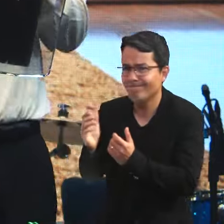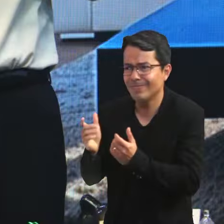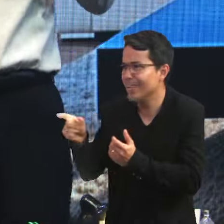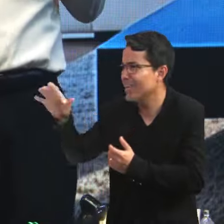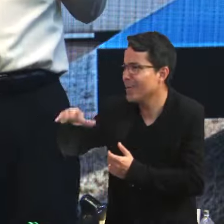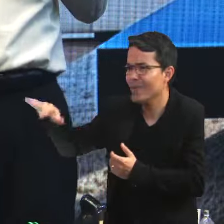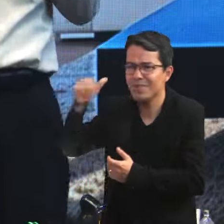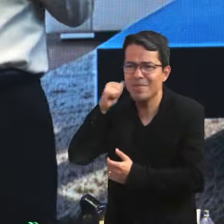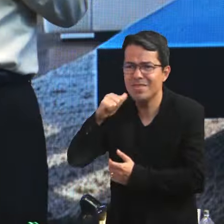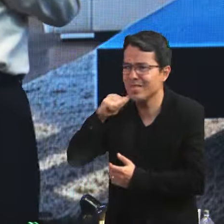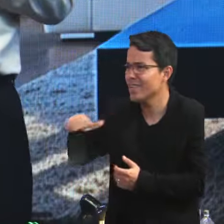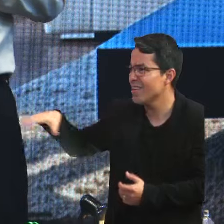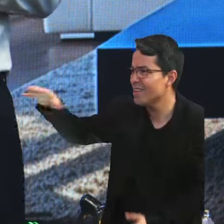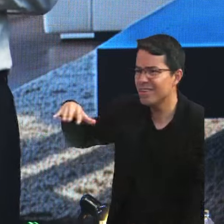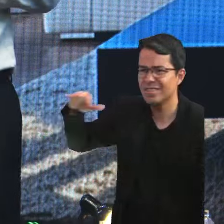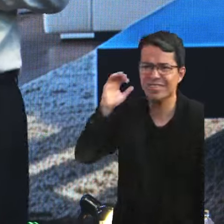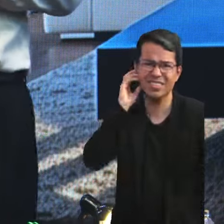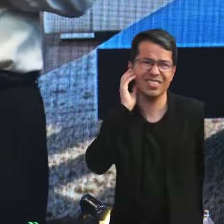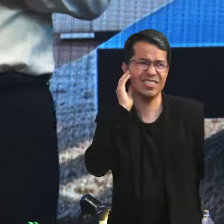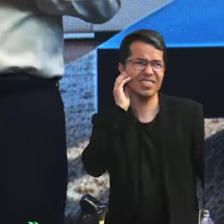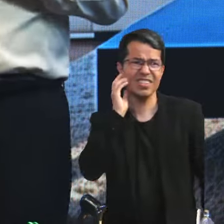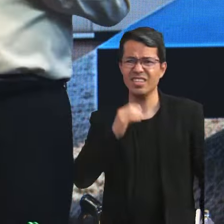por er